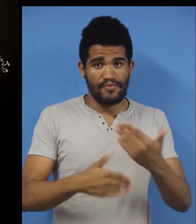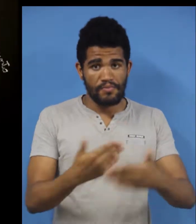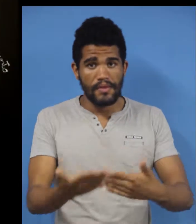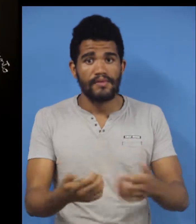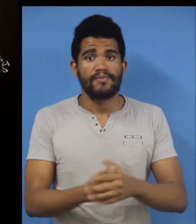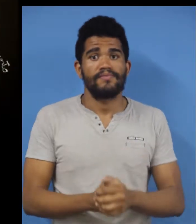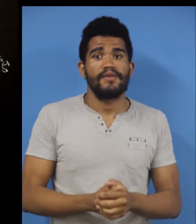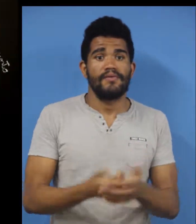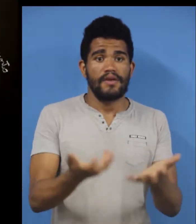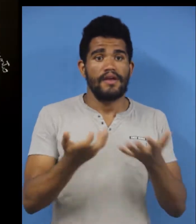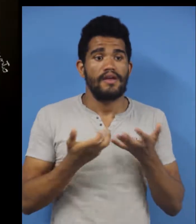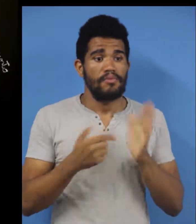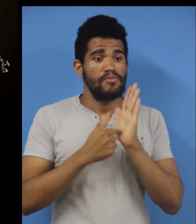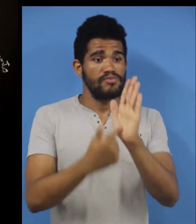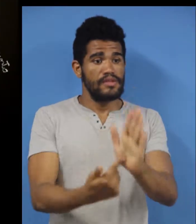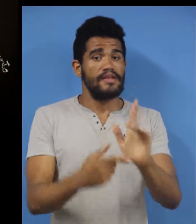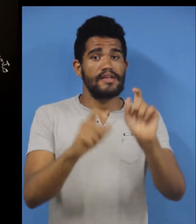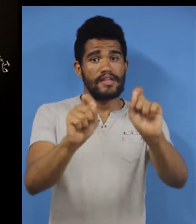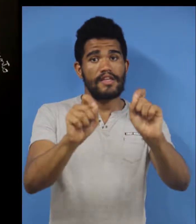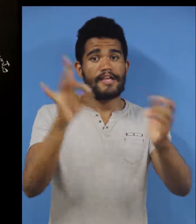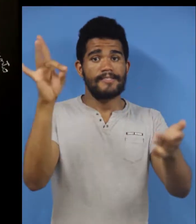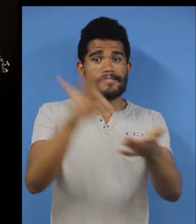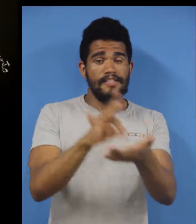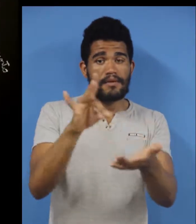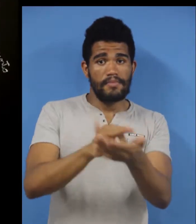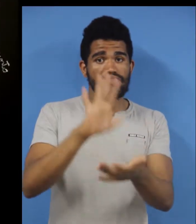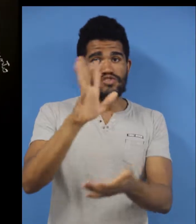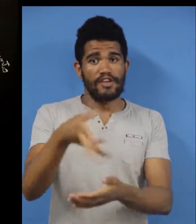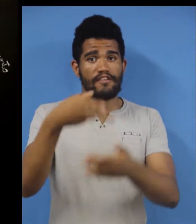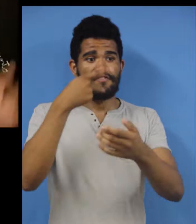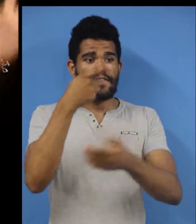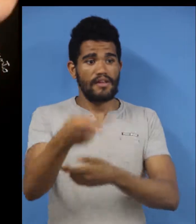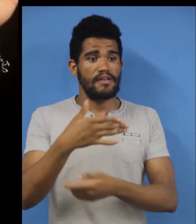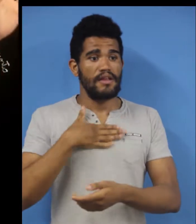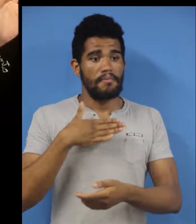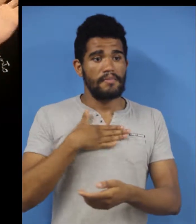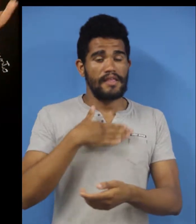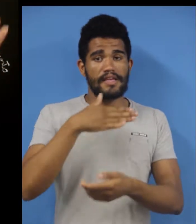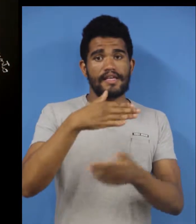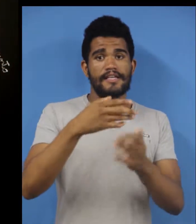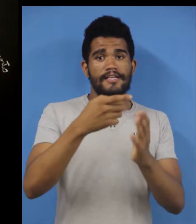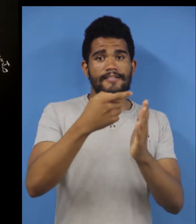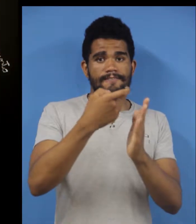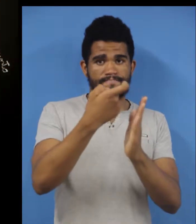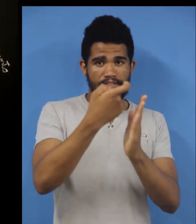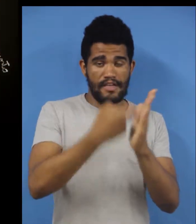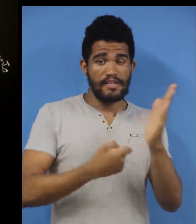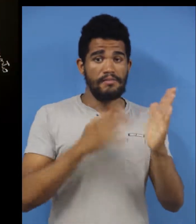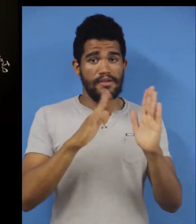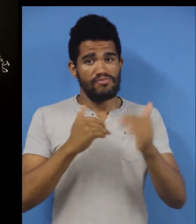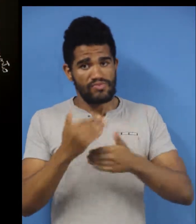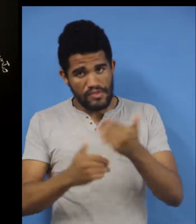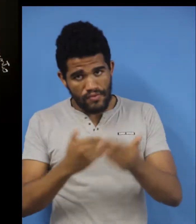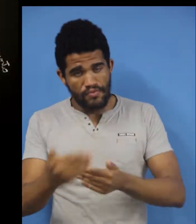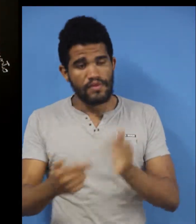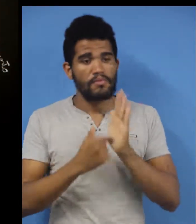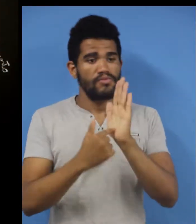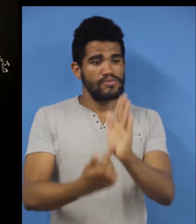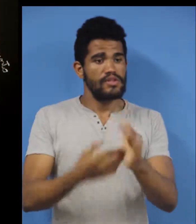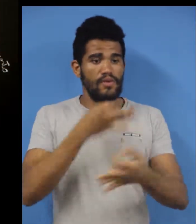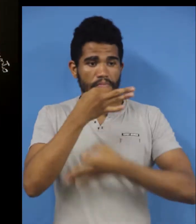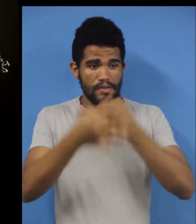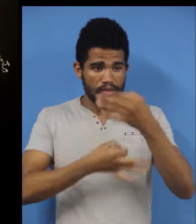parágrafo de desenvolvimento? Eu quero mostrar exatamente o que eu disse lá na minha tese, só que eu desenvolvi. Eu trouxe